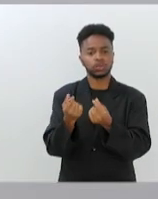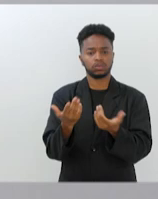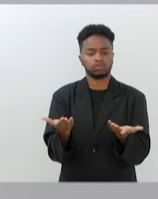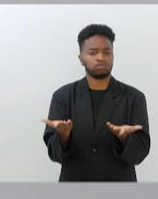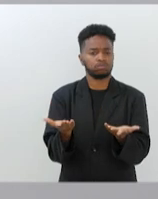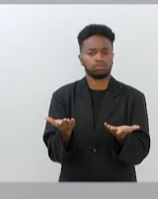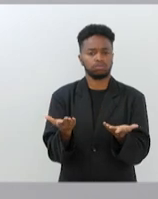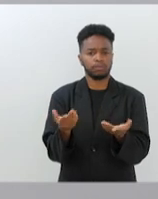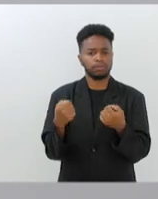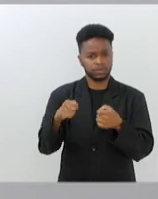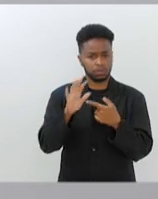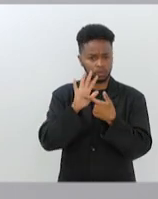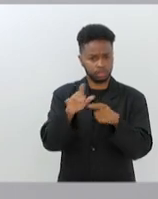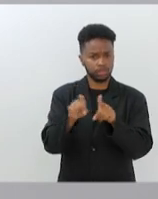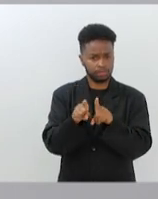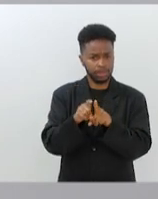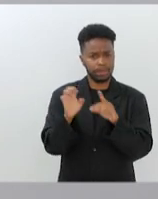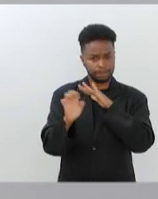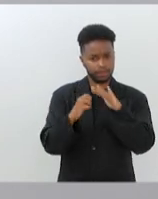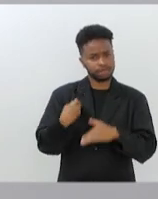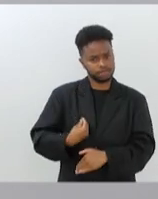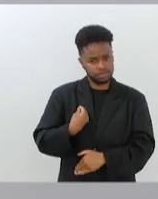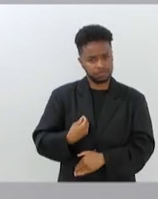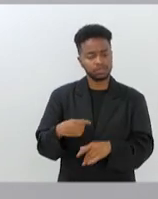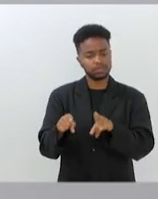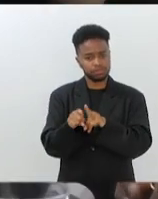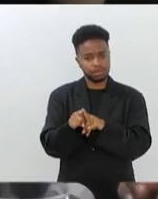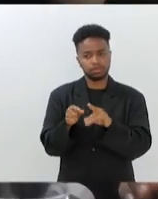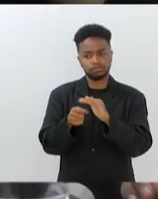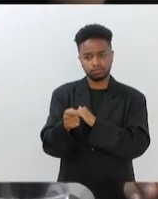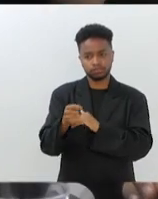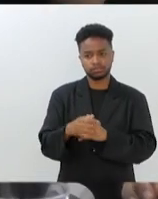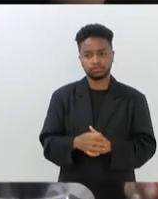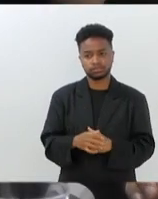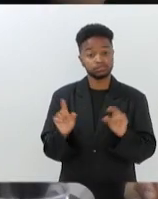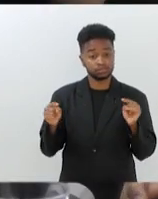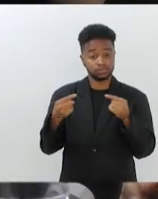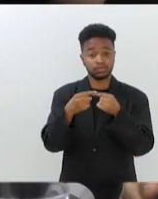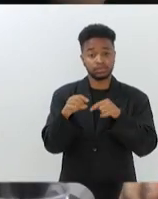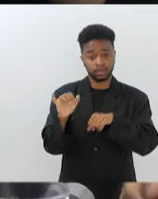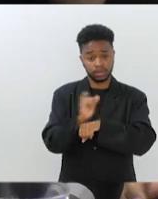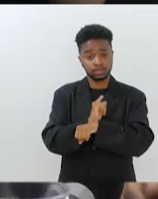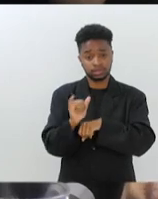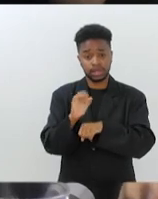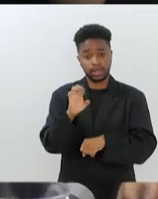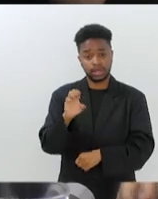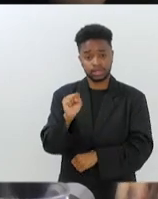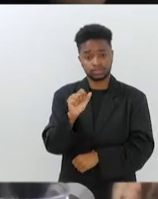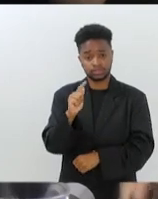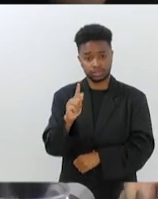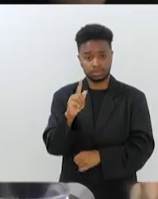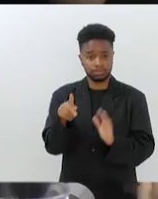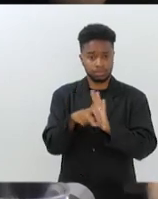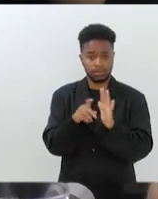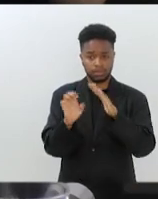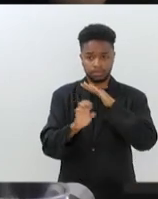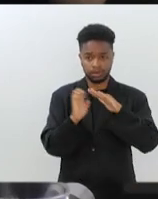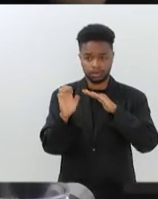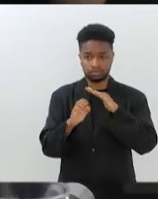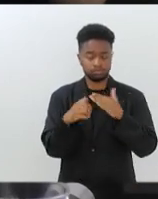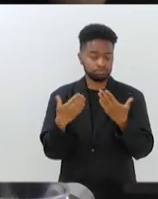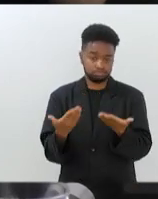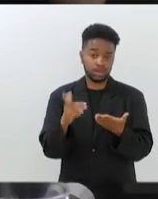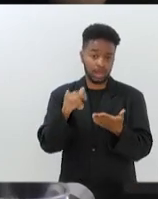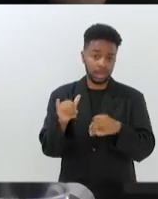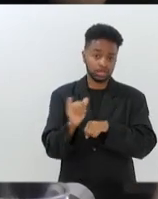também tem que mostrar que a empresa tá viva também investidores internacionais estratégia em SG da empresa Essa